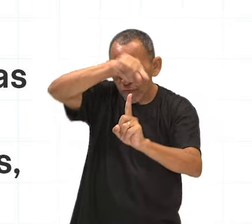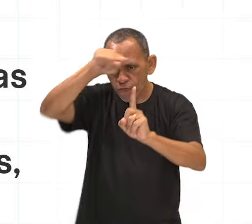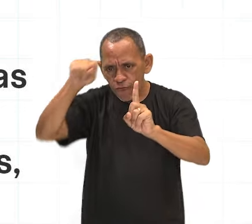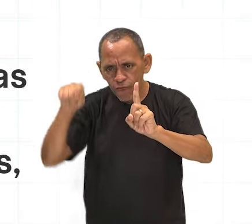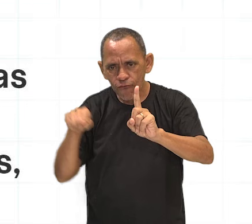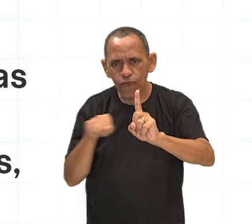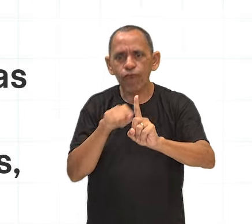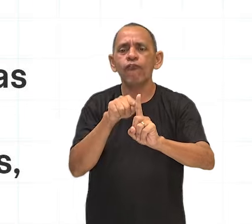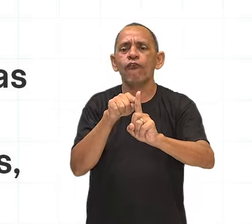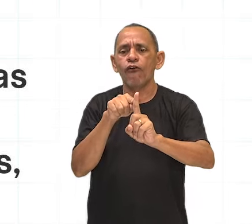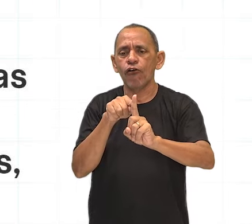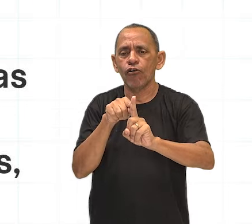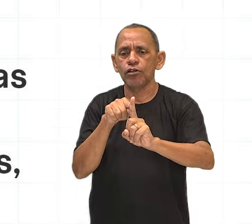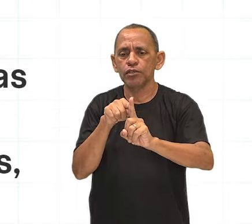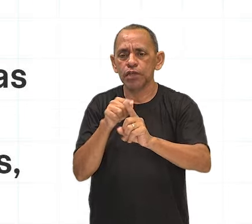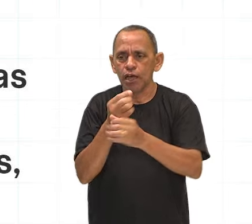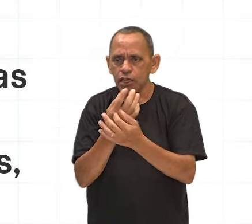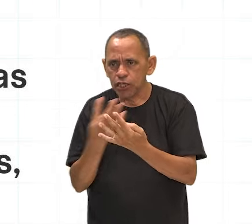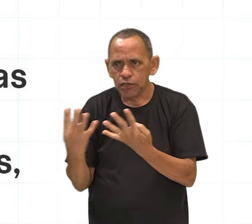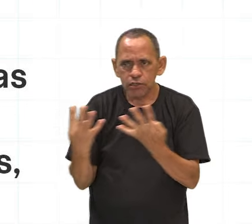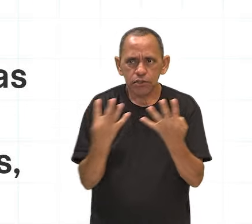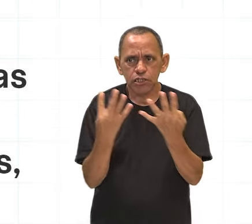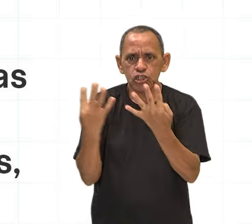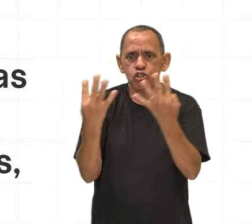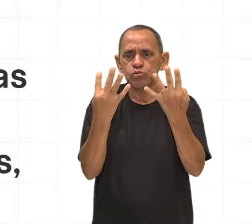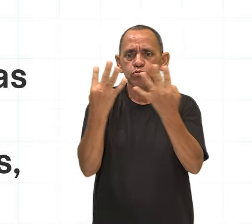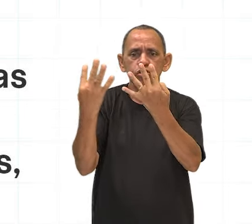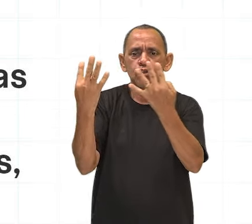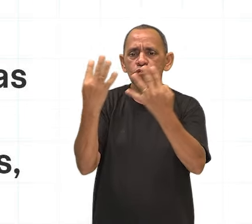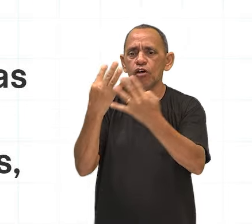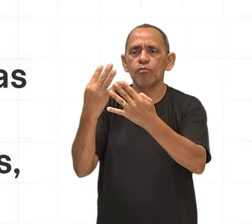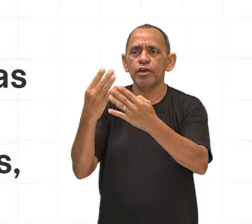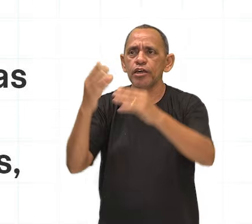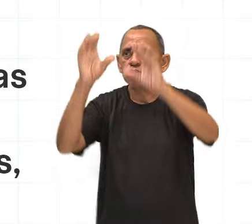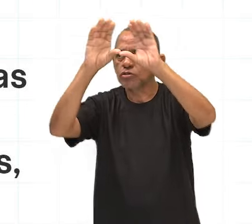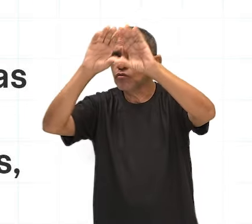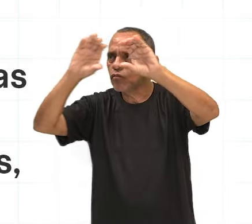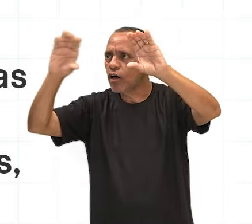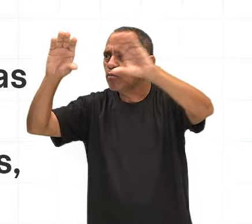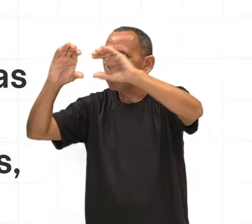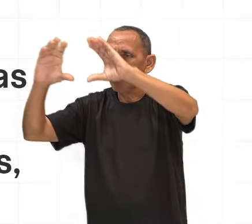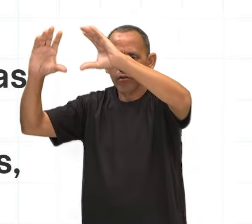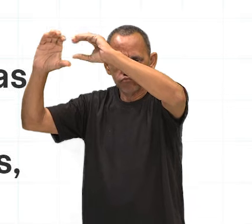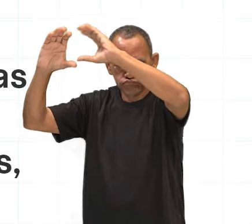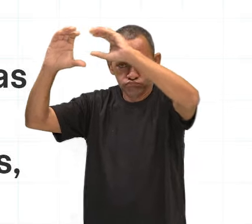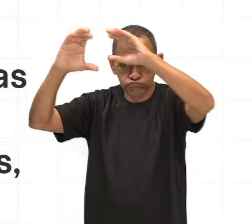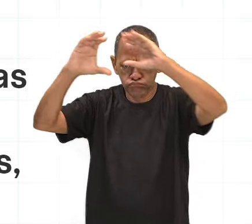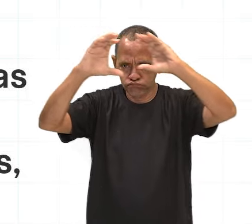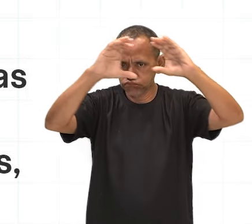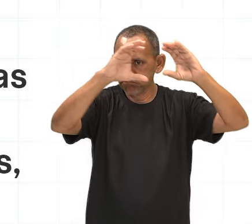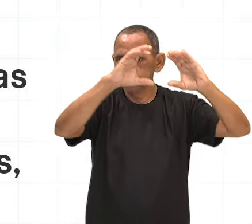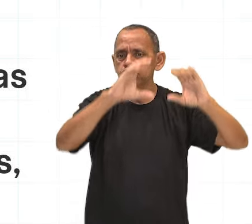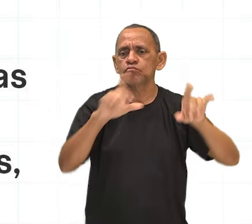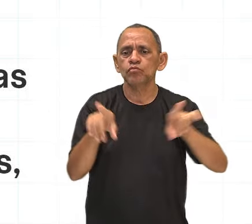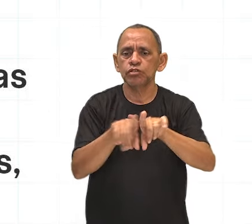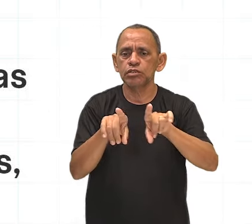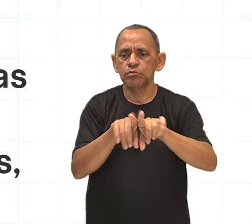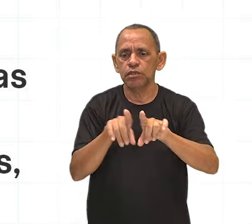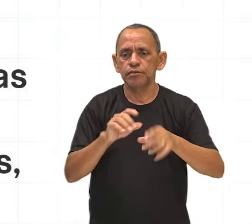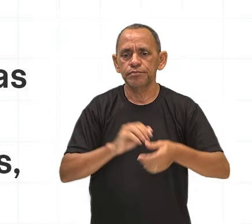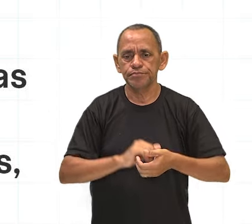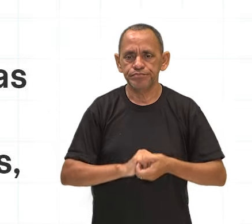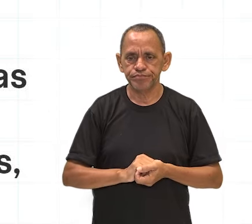Então, lembra que a gente falou aí sobre a evapotranspiração, né? Essas essa vegetação vai lançar